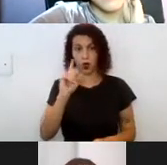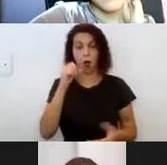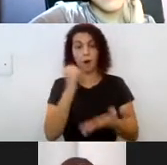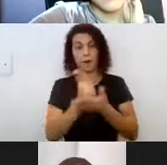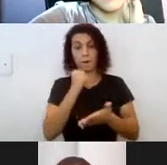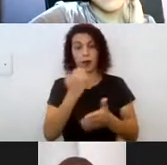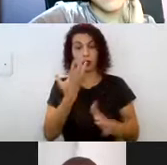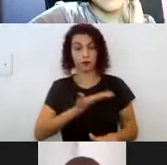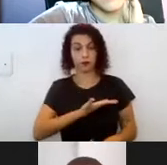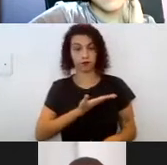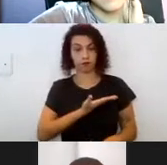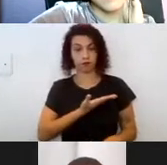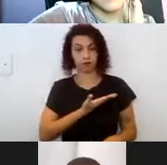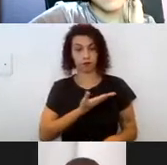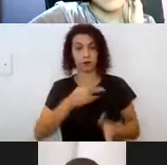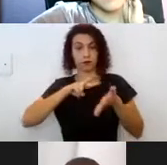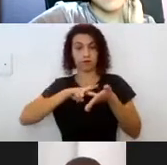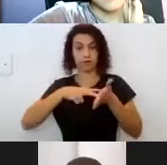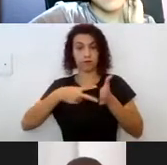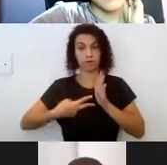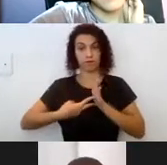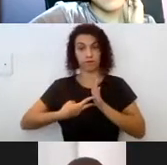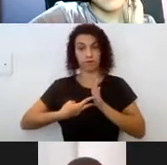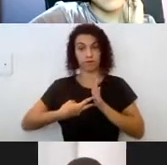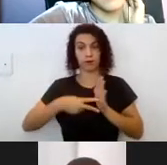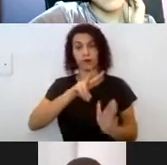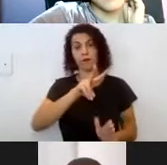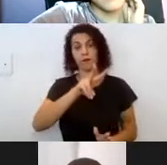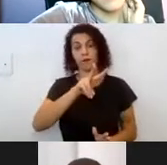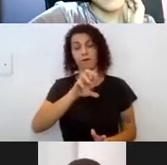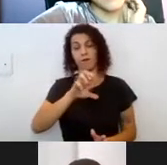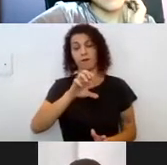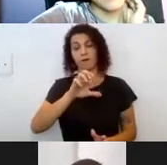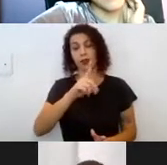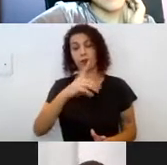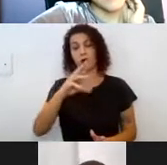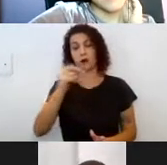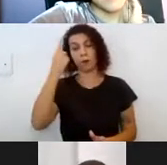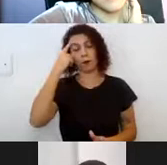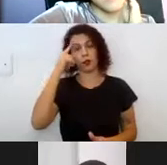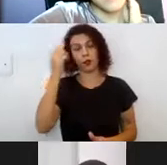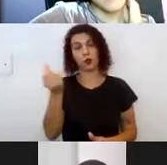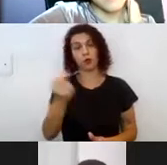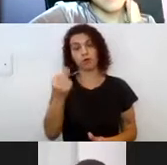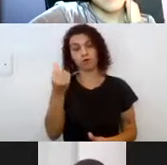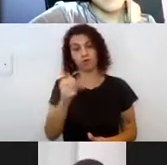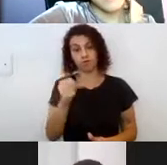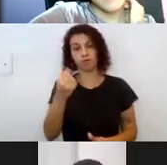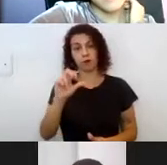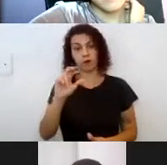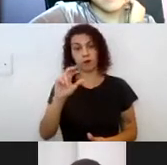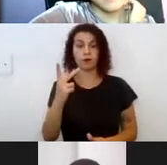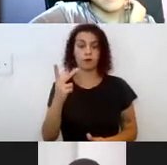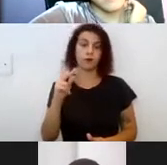marca de amigas que tem uma simbologia né do velcro aí na Perspectiva lésbica e